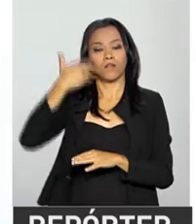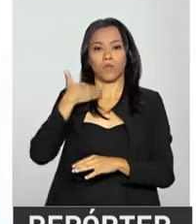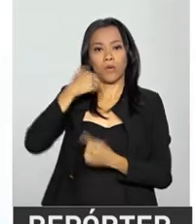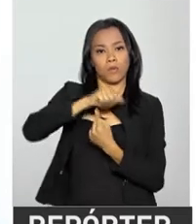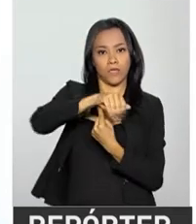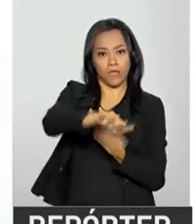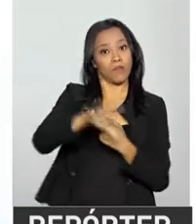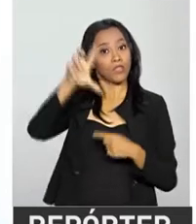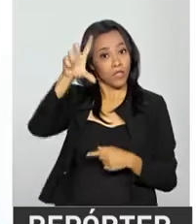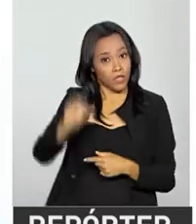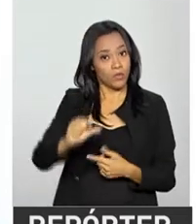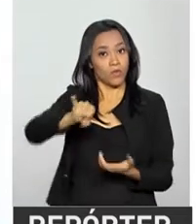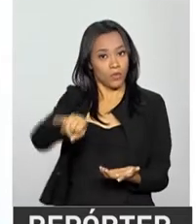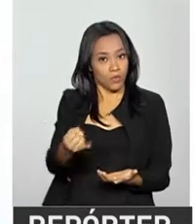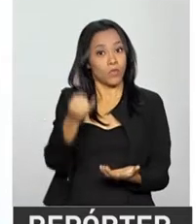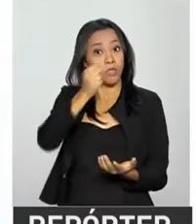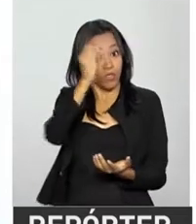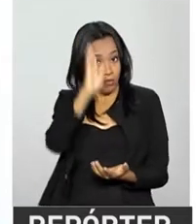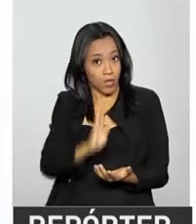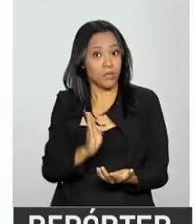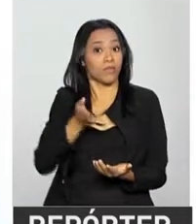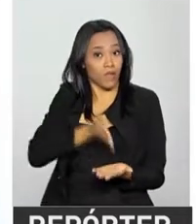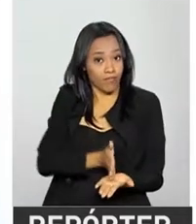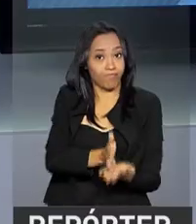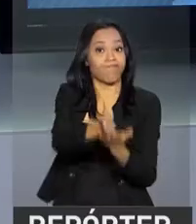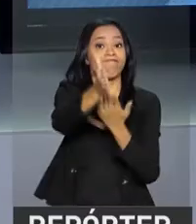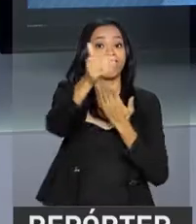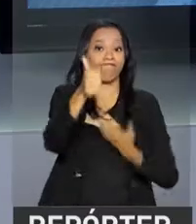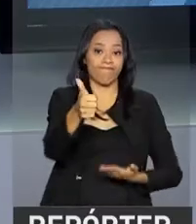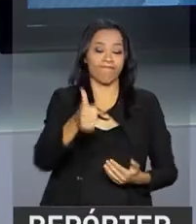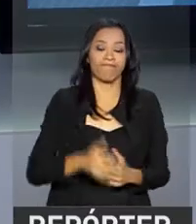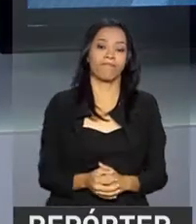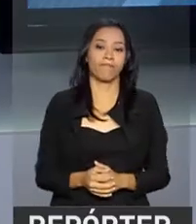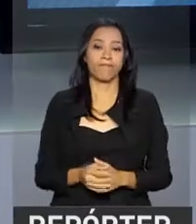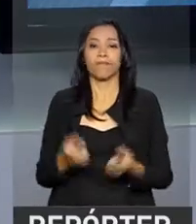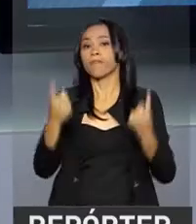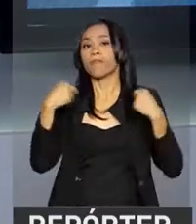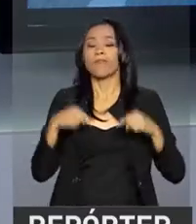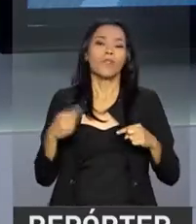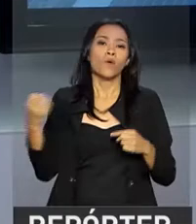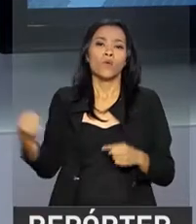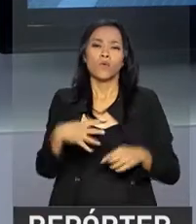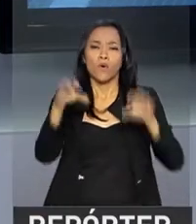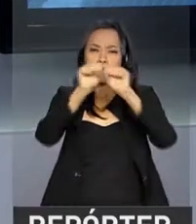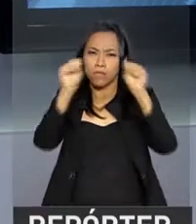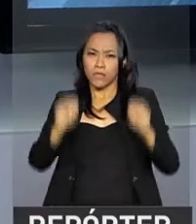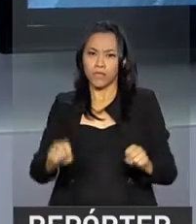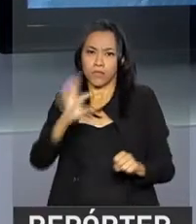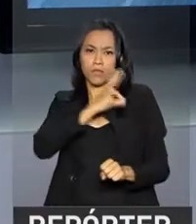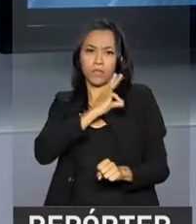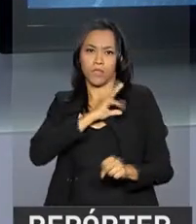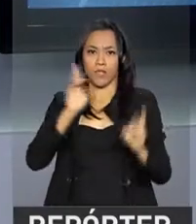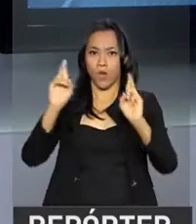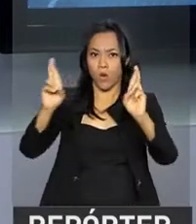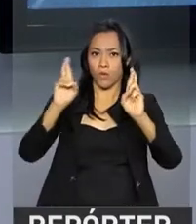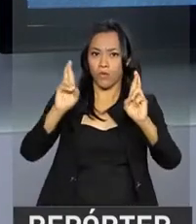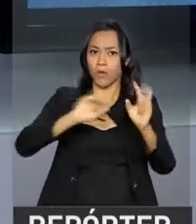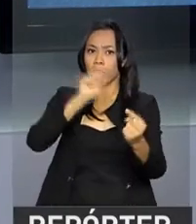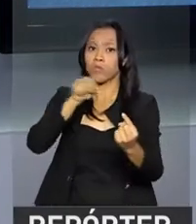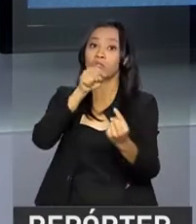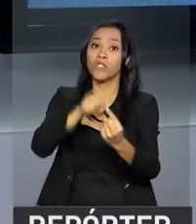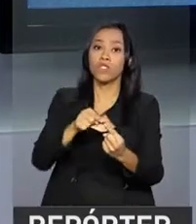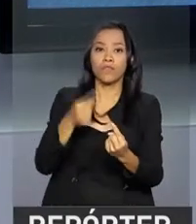reveladora de que o brasil está voltando aos clientes um novo sistema da polícia rodoviária federal que agiliza a